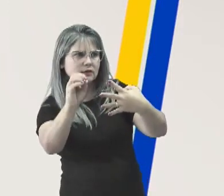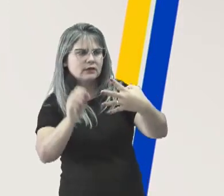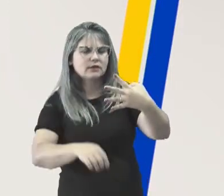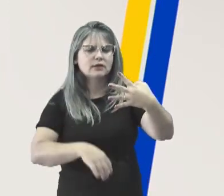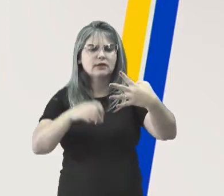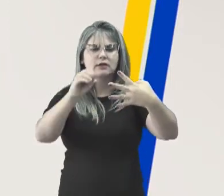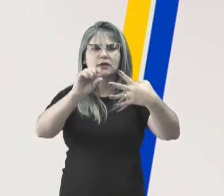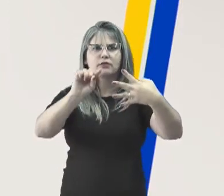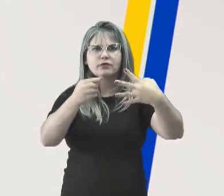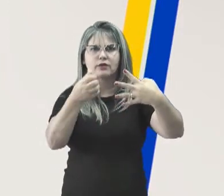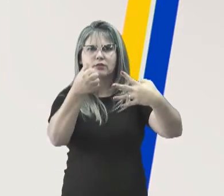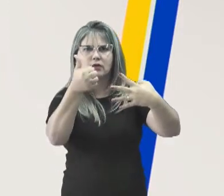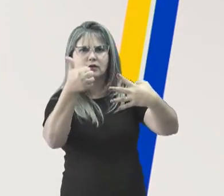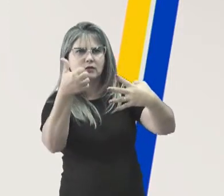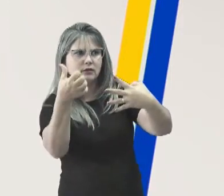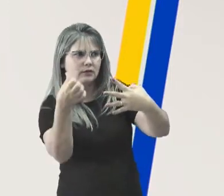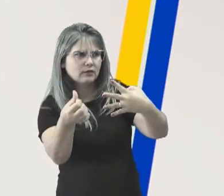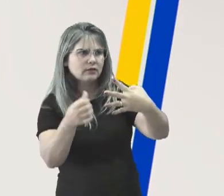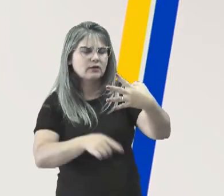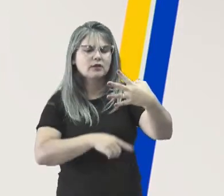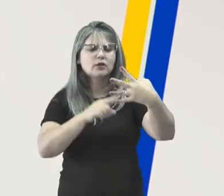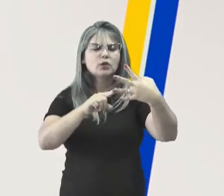0,016. Ou letra D,